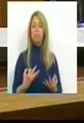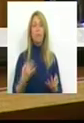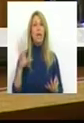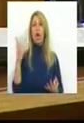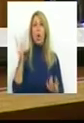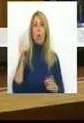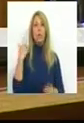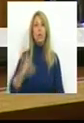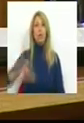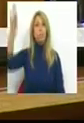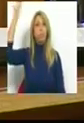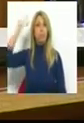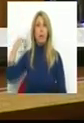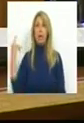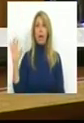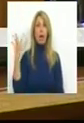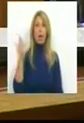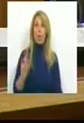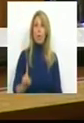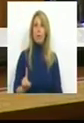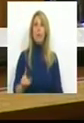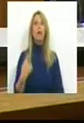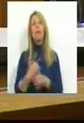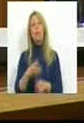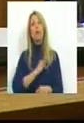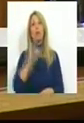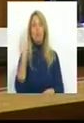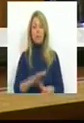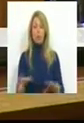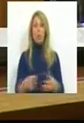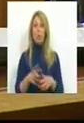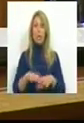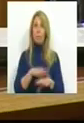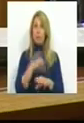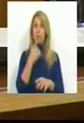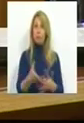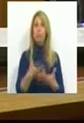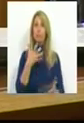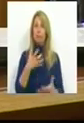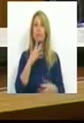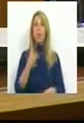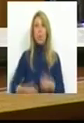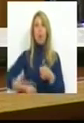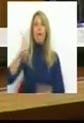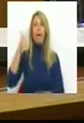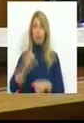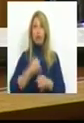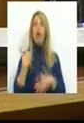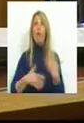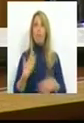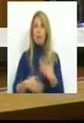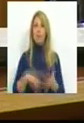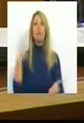há várias décadas. Sublinhou até o Sr. Presidente do Conselho de Administração que os ganhos operacionais